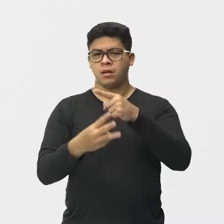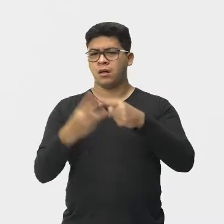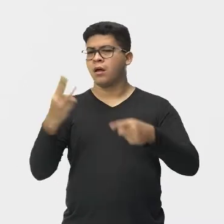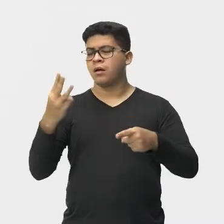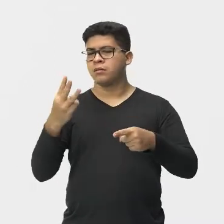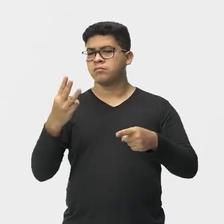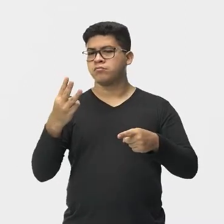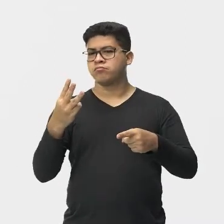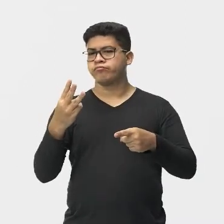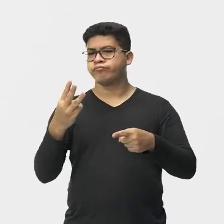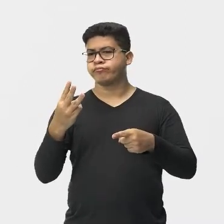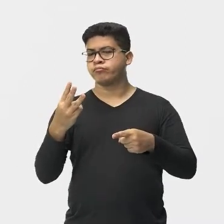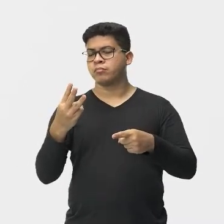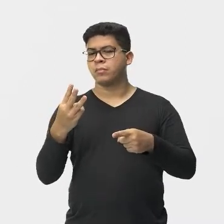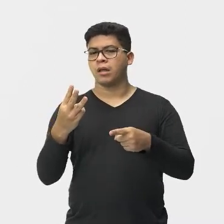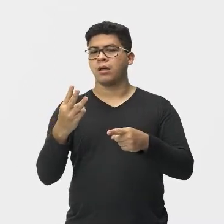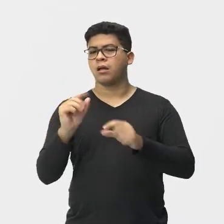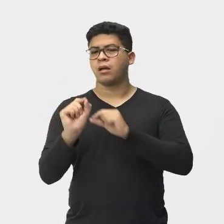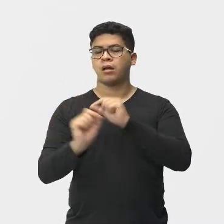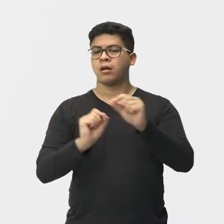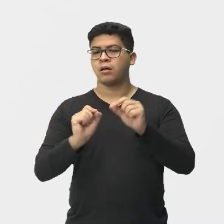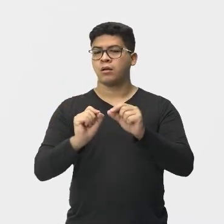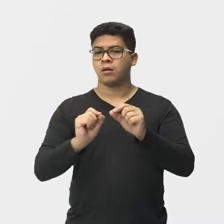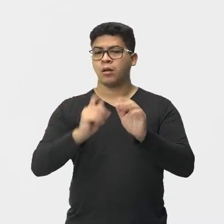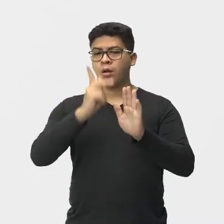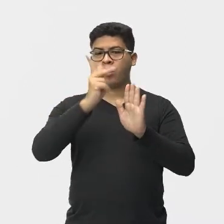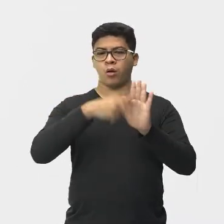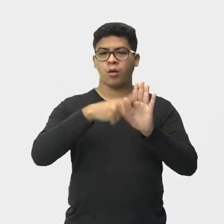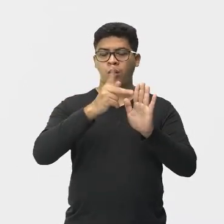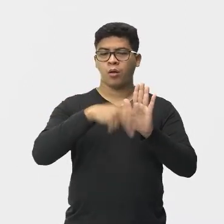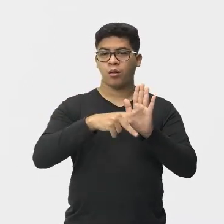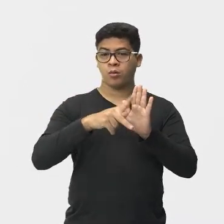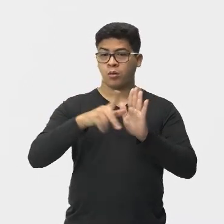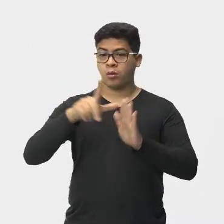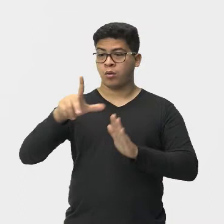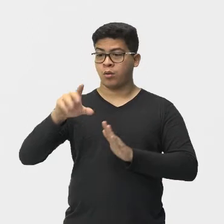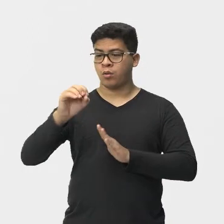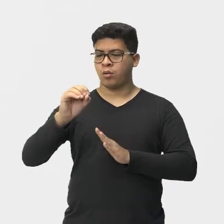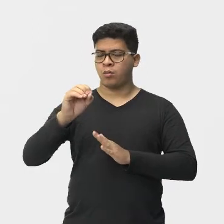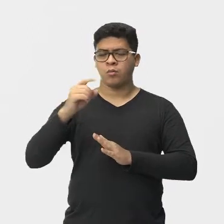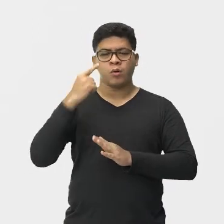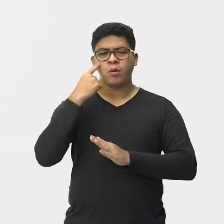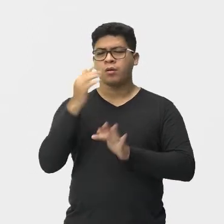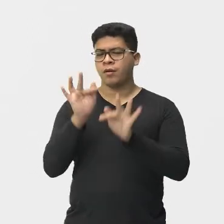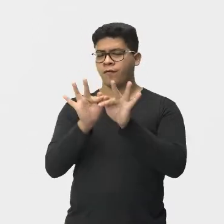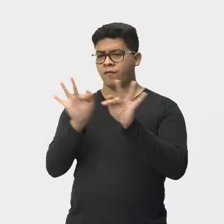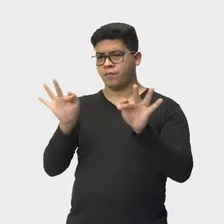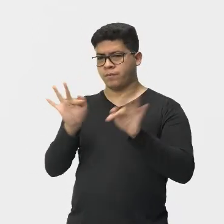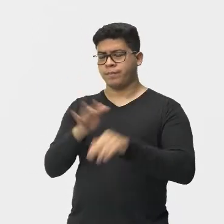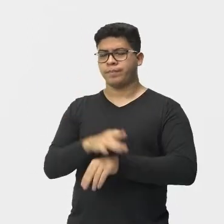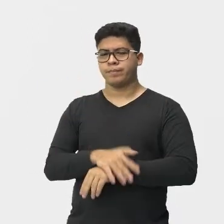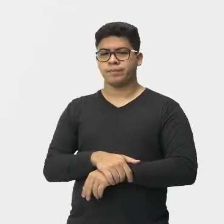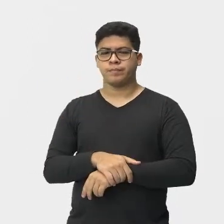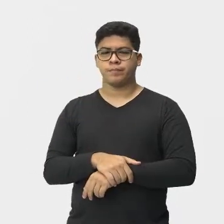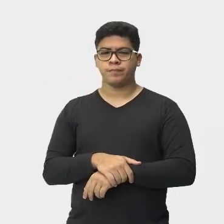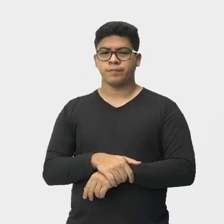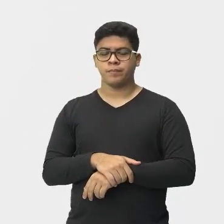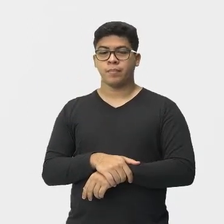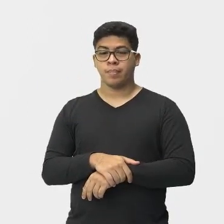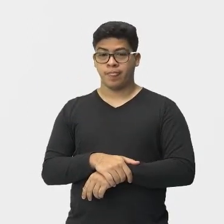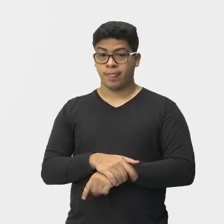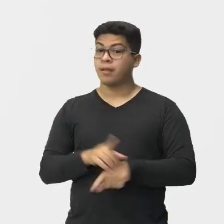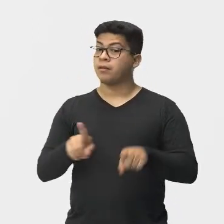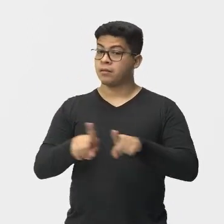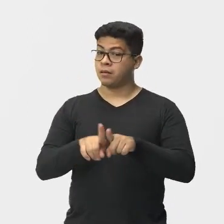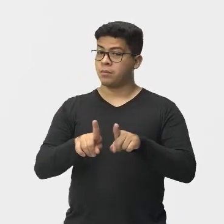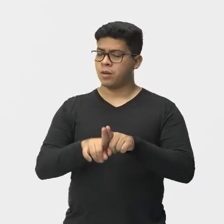técnicos para o novo projeto. Los vamos a conhecer mañana. Podemos substituir aí por